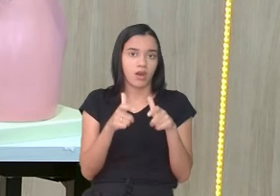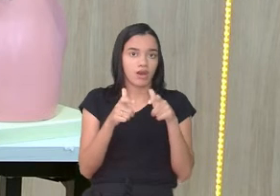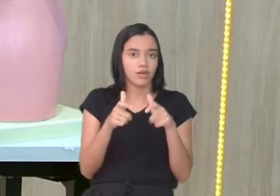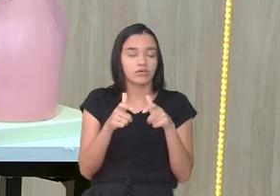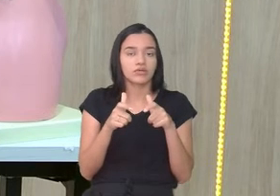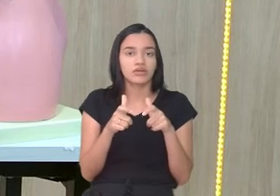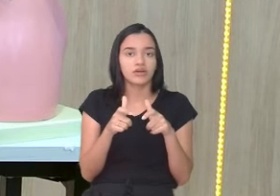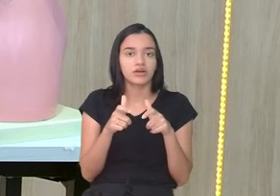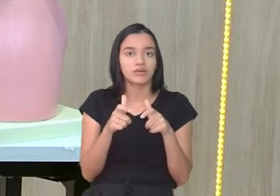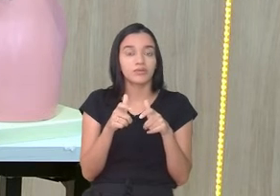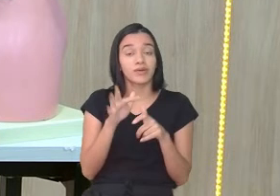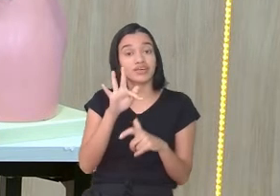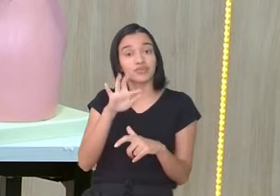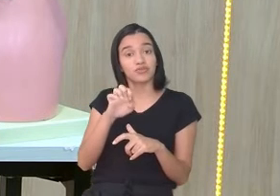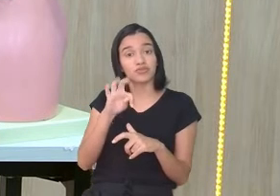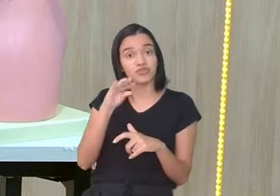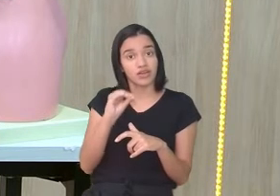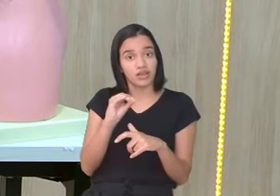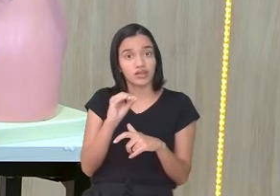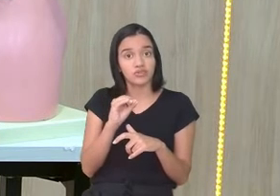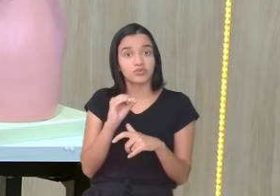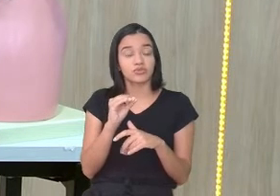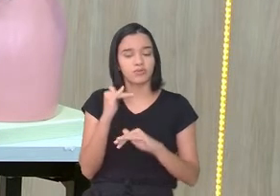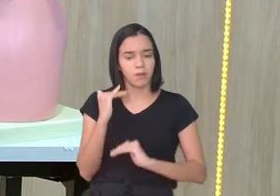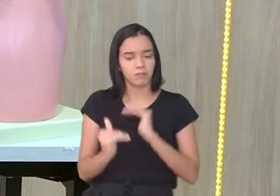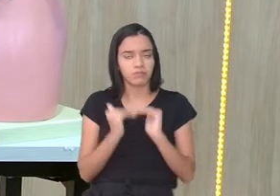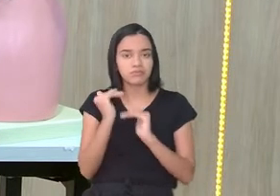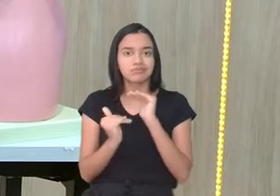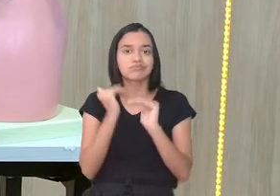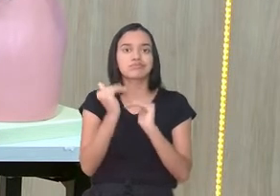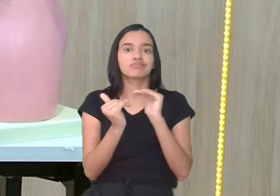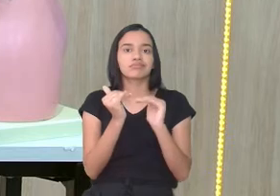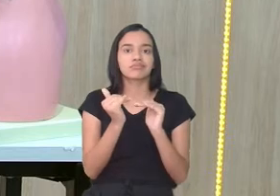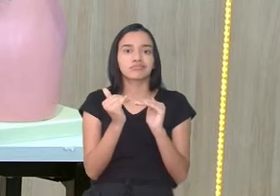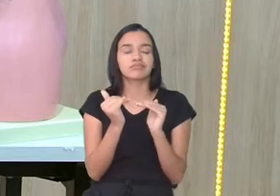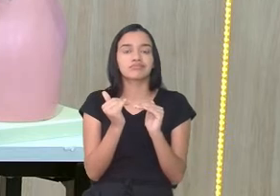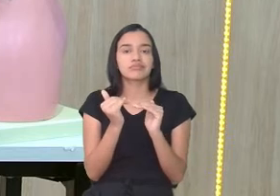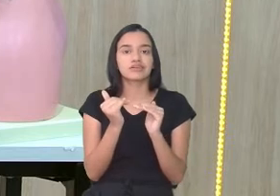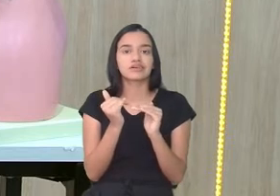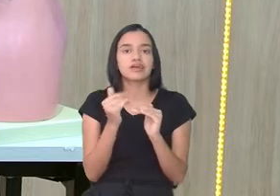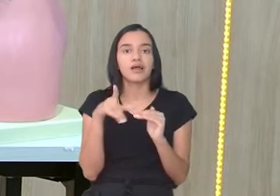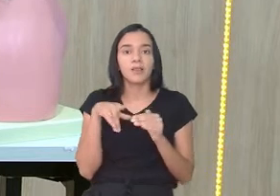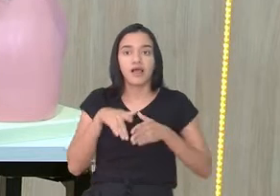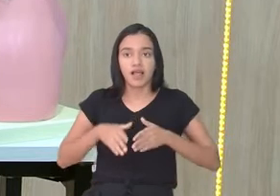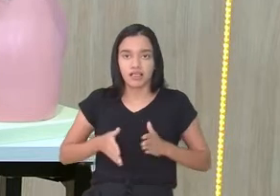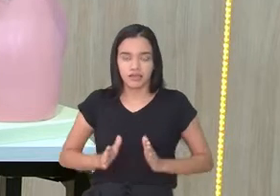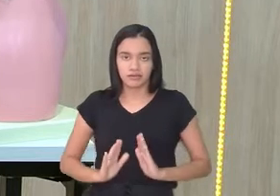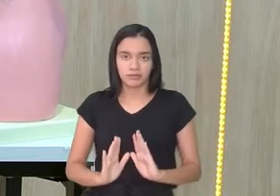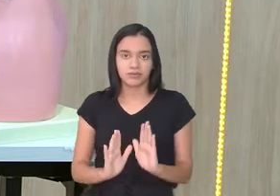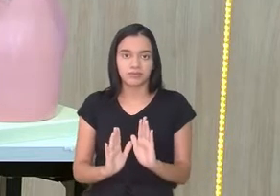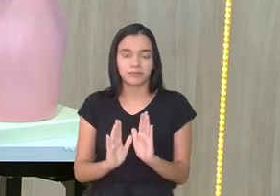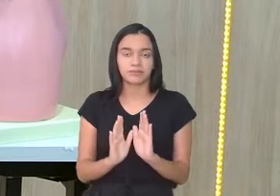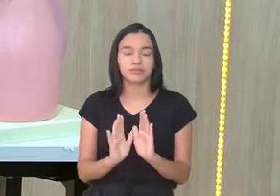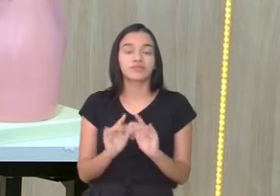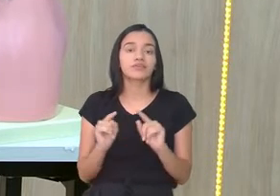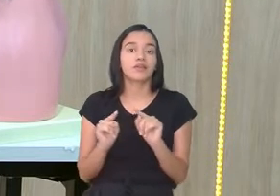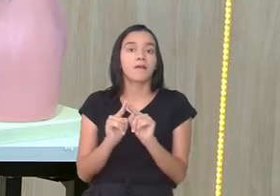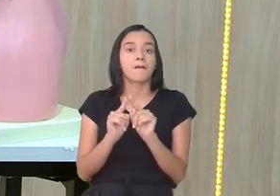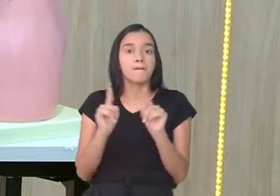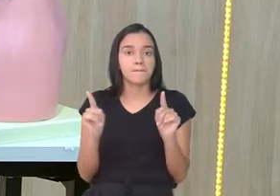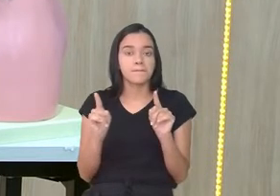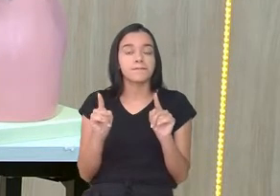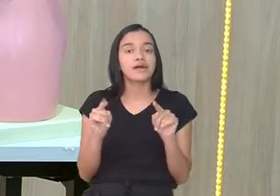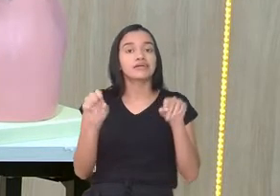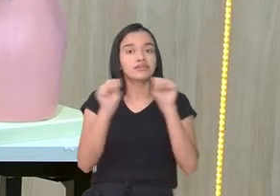para que esse feto ele possa se desenvolver e chegar até o nascimento. Mas